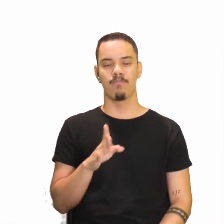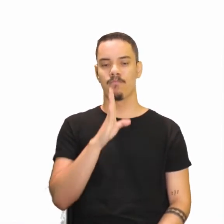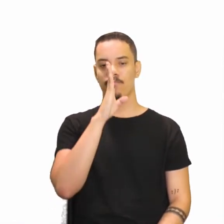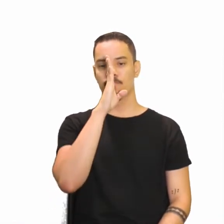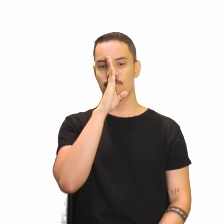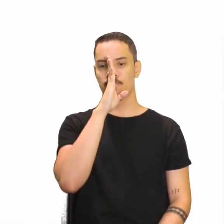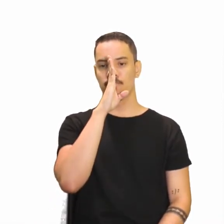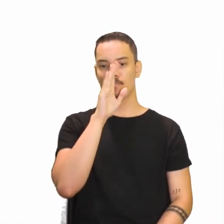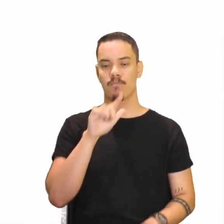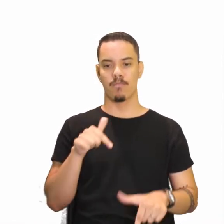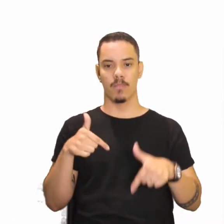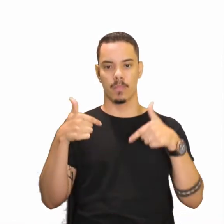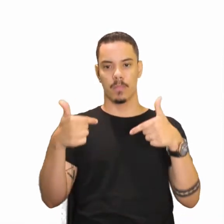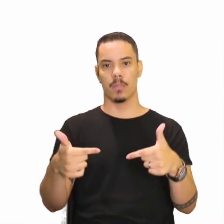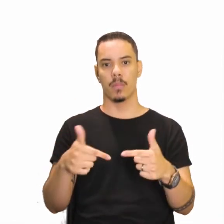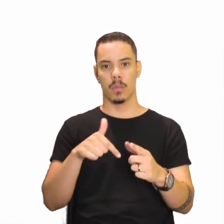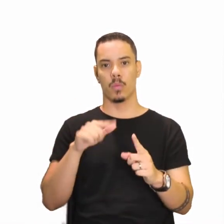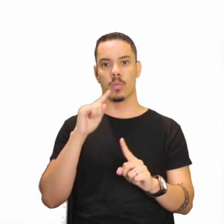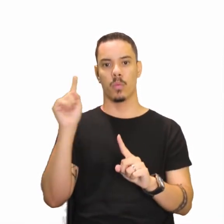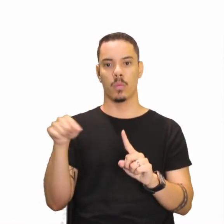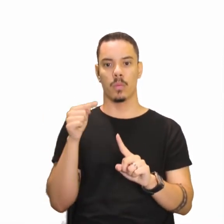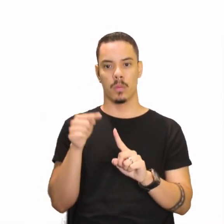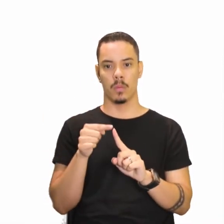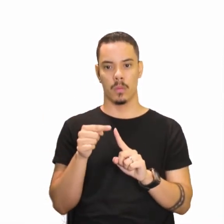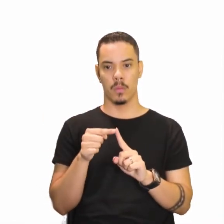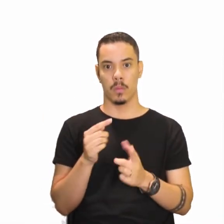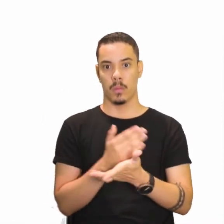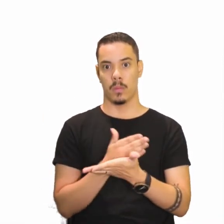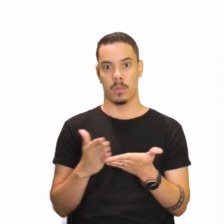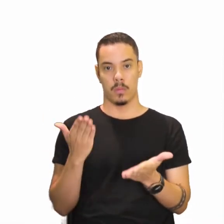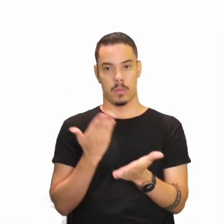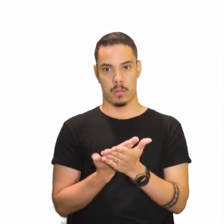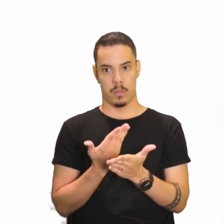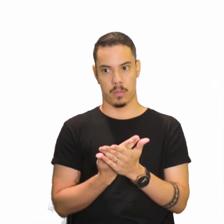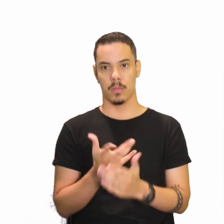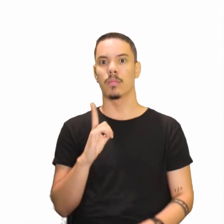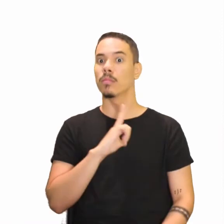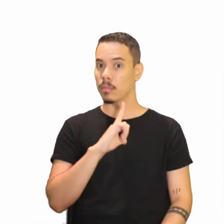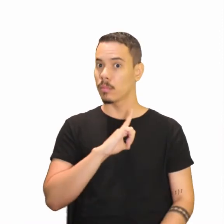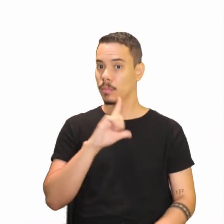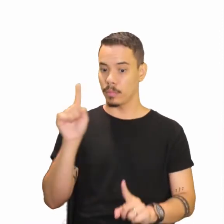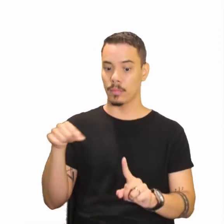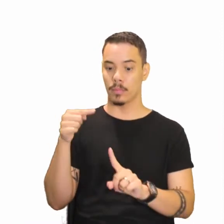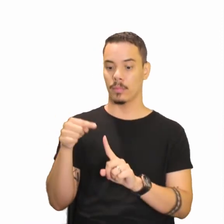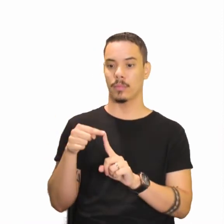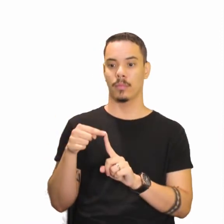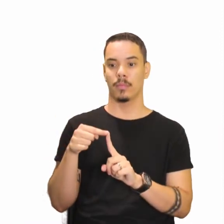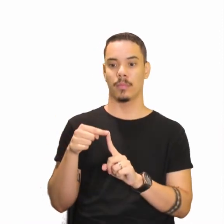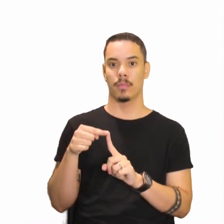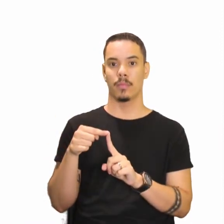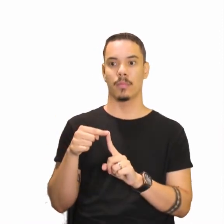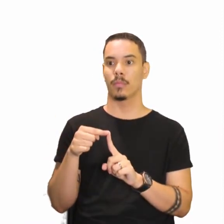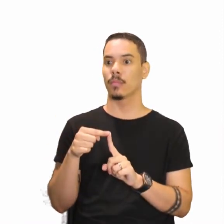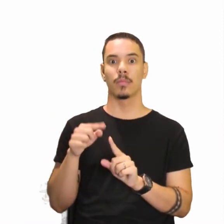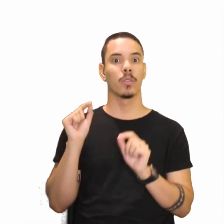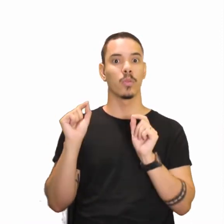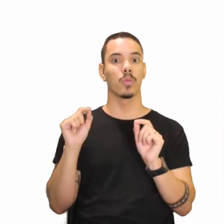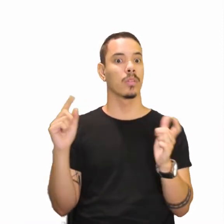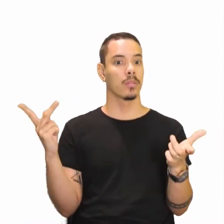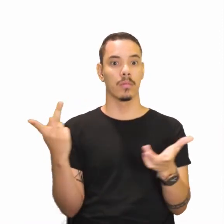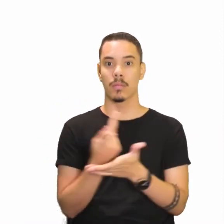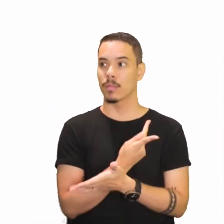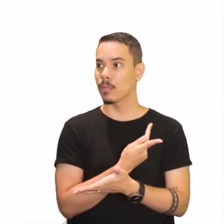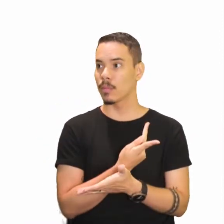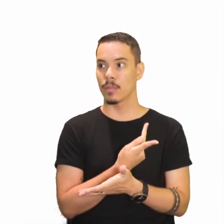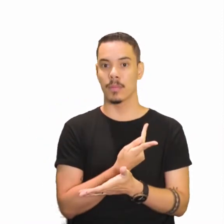a fim de iniciar a aula. A professora não tinha um objetivo? O que aconteceu